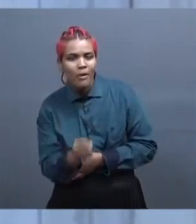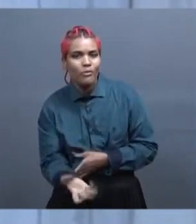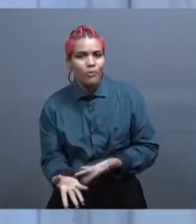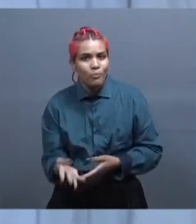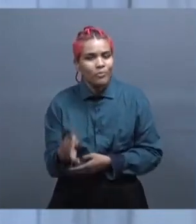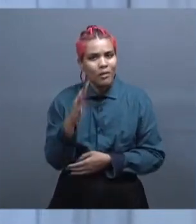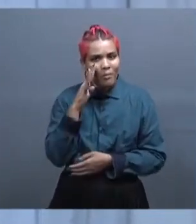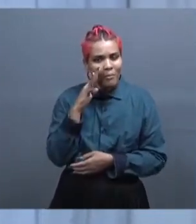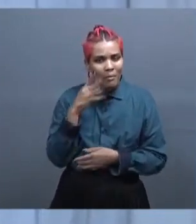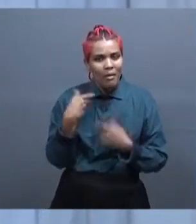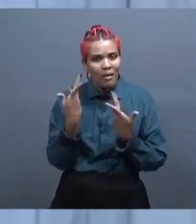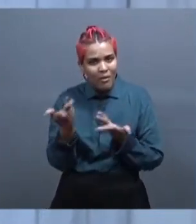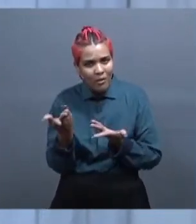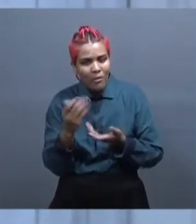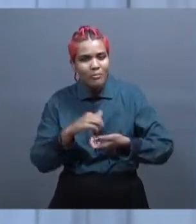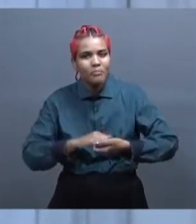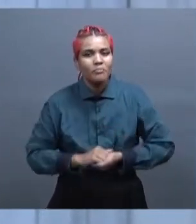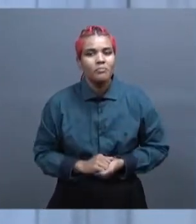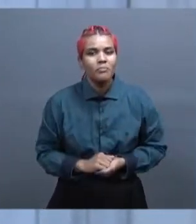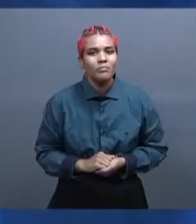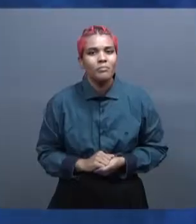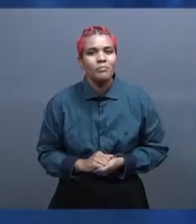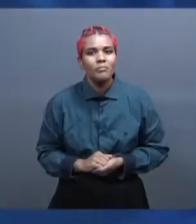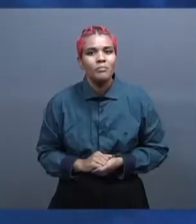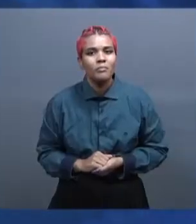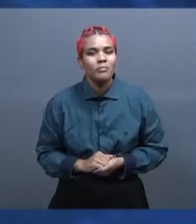balanço as cidades da região